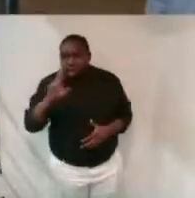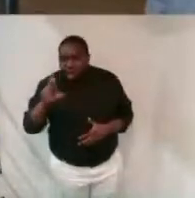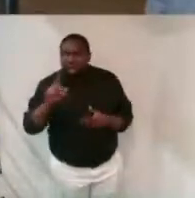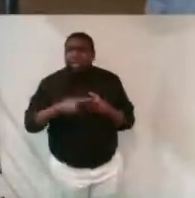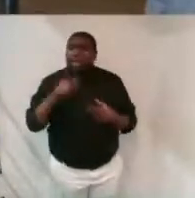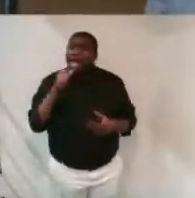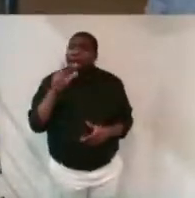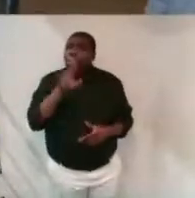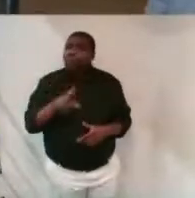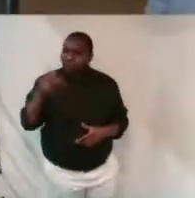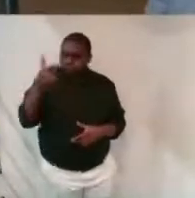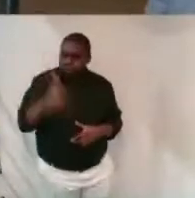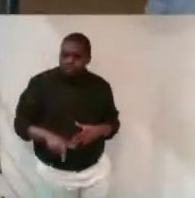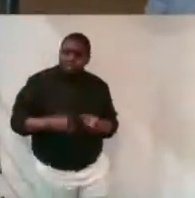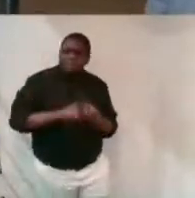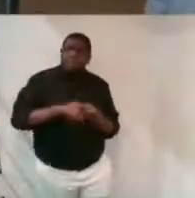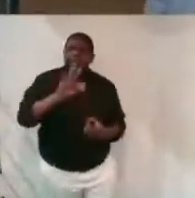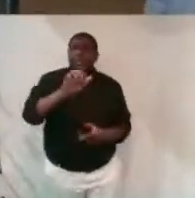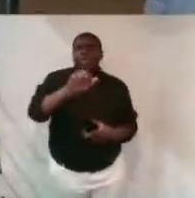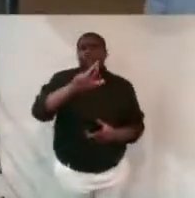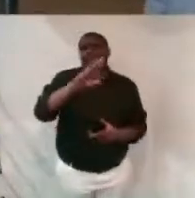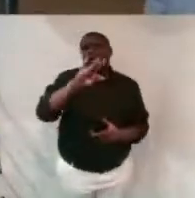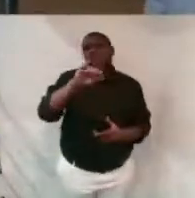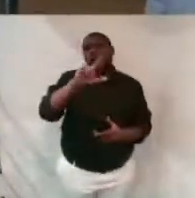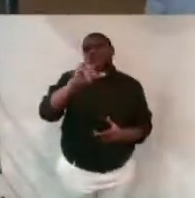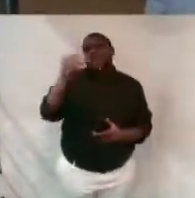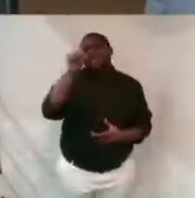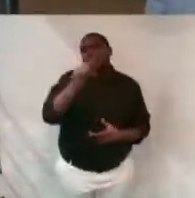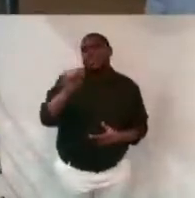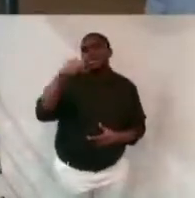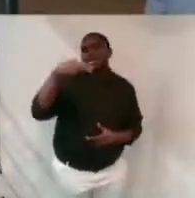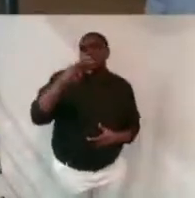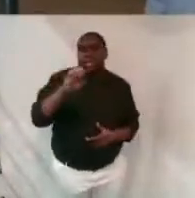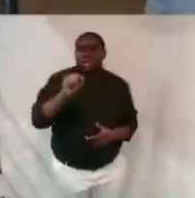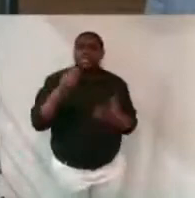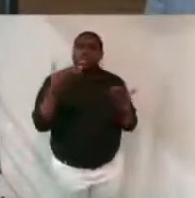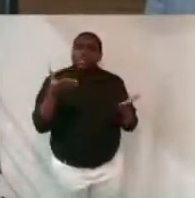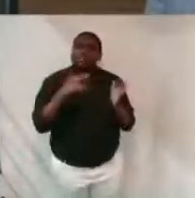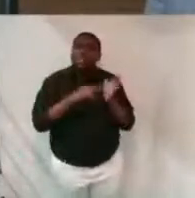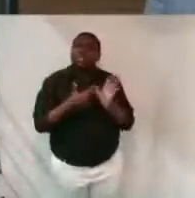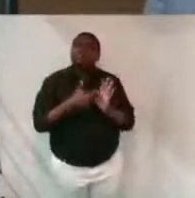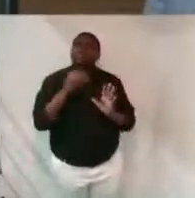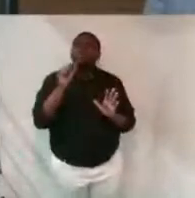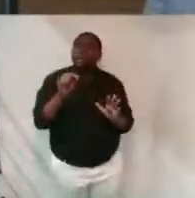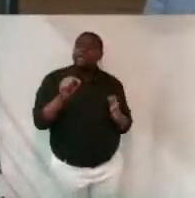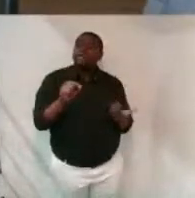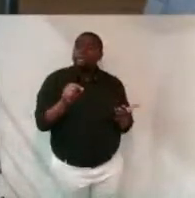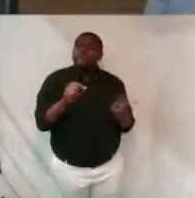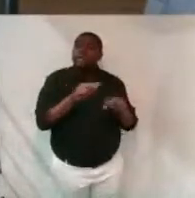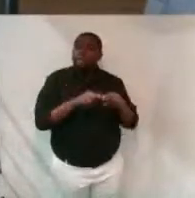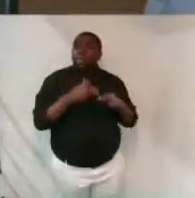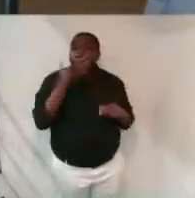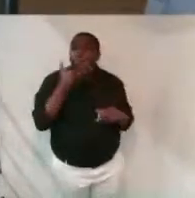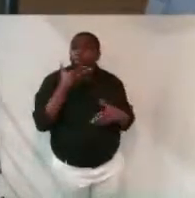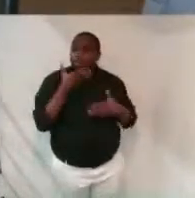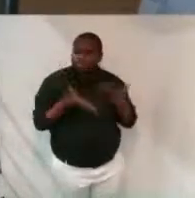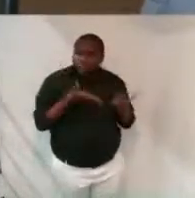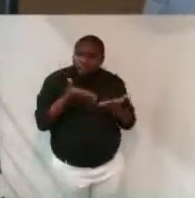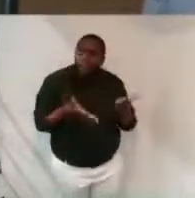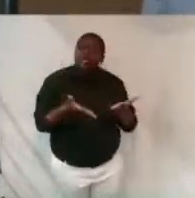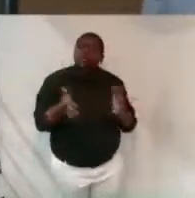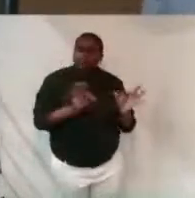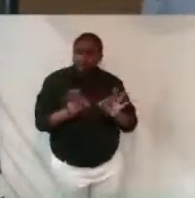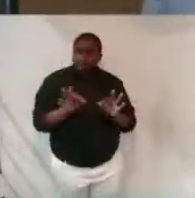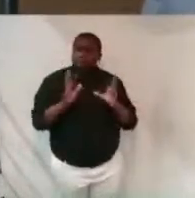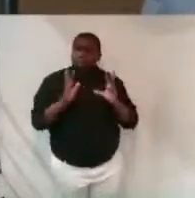de reuso e fertilizantes. Tudo isso são elementos decorrentes de um bom tratamento do lixo, e o que